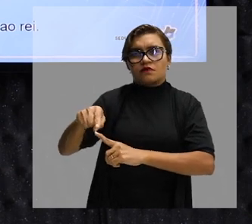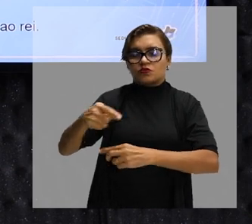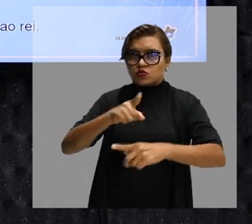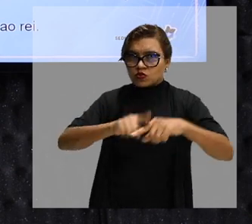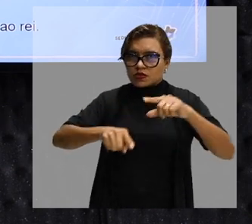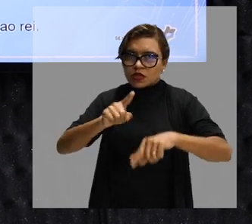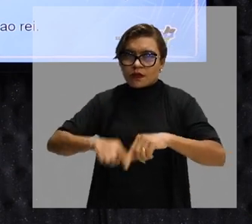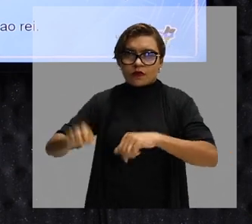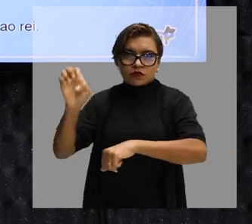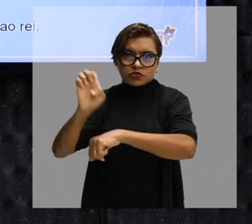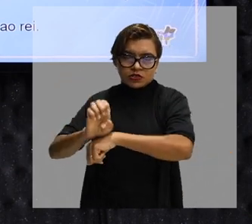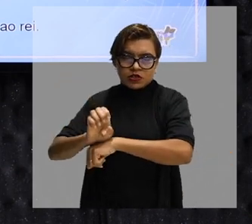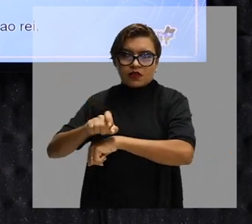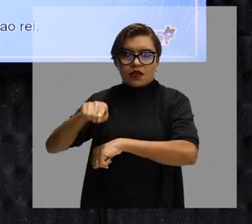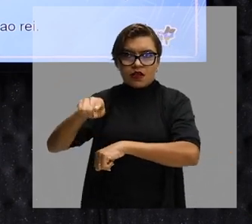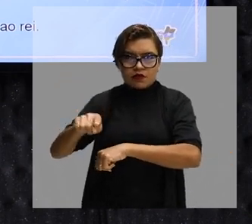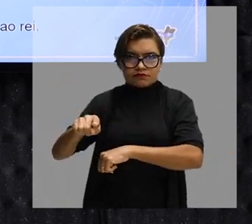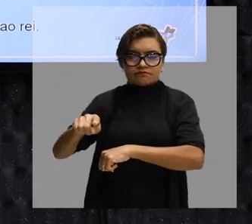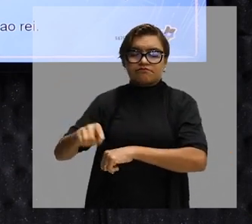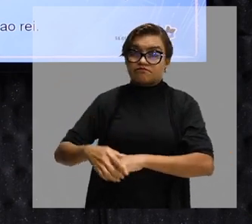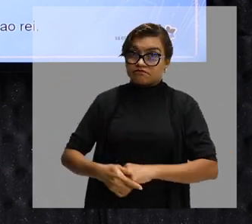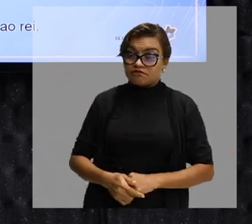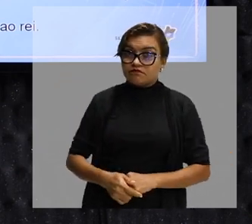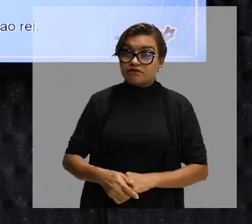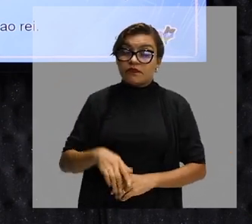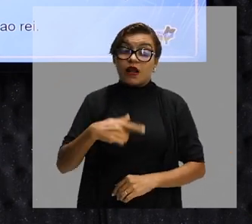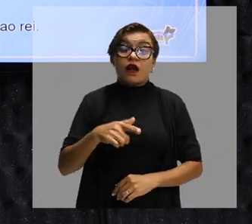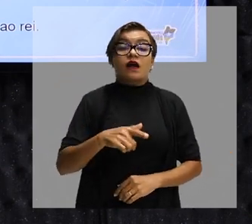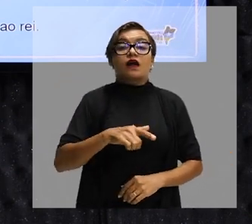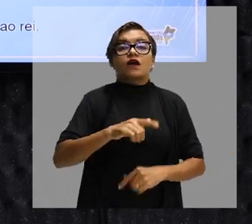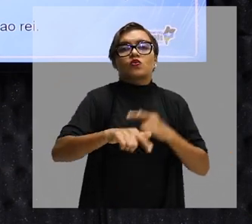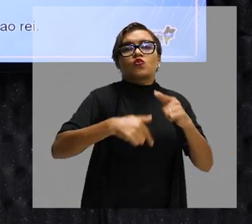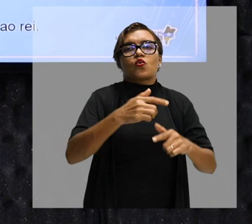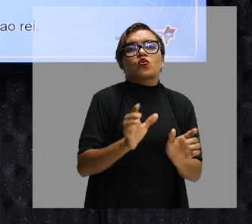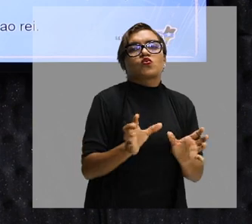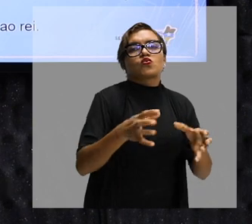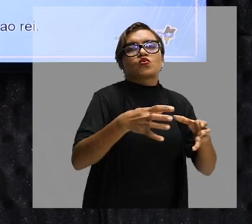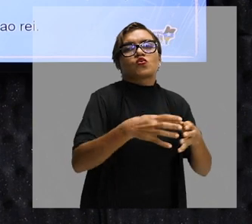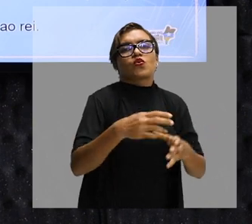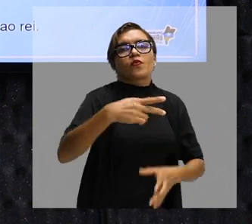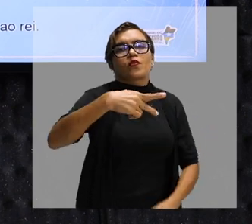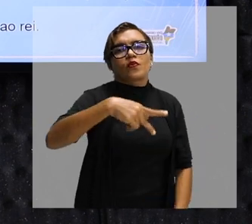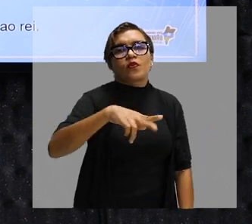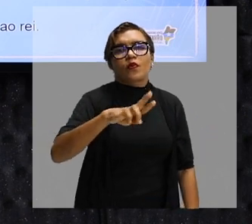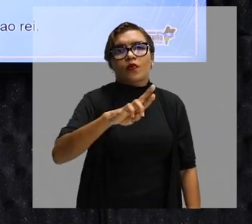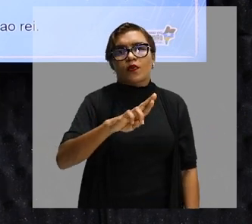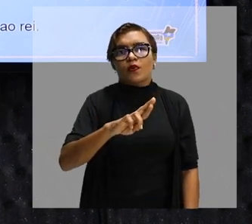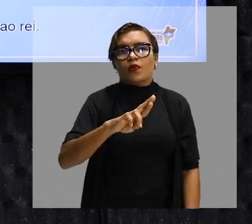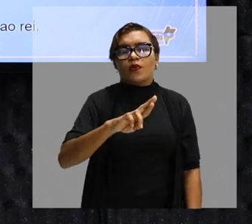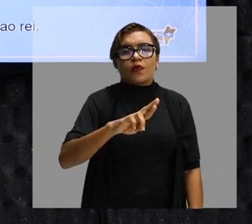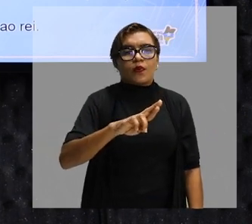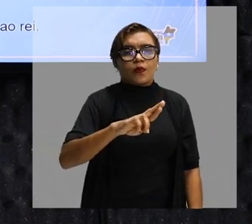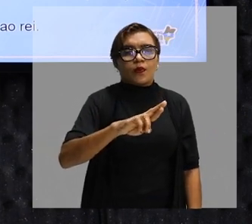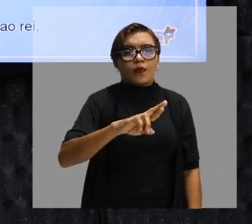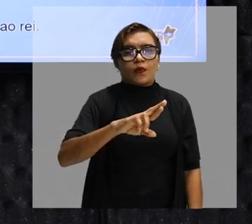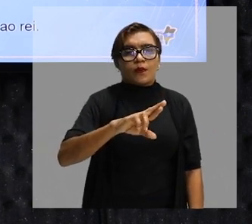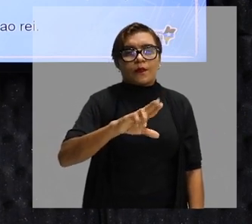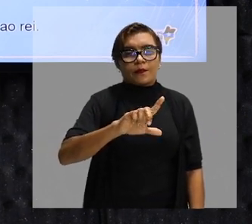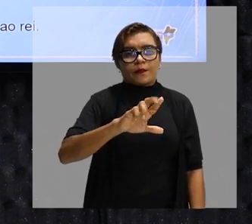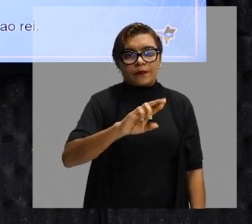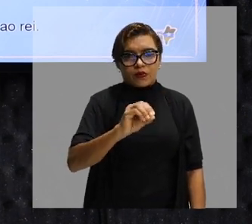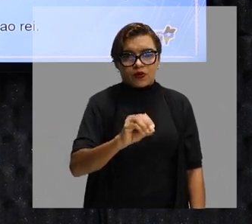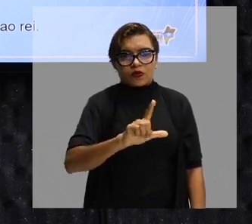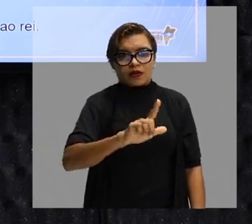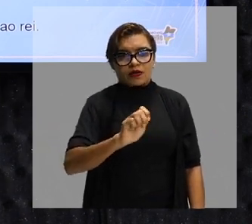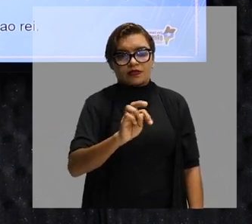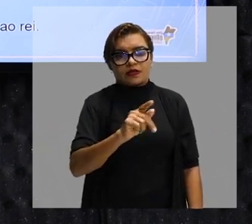produção. Quando nós chegamos ao proletariado, que ele vai virar esta mesa, que ele vai, através da revolução, nem que seja armada,